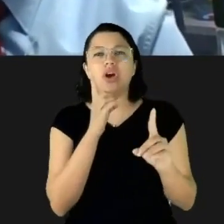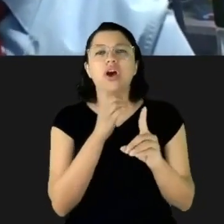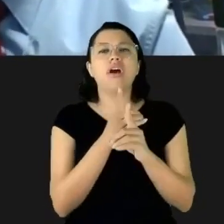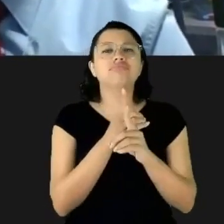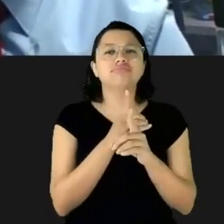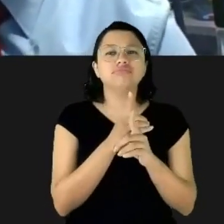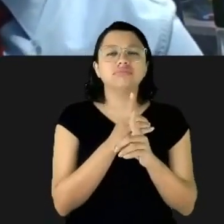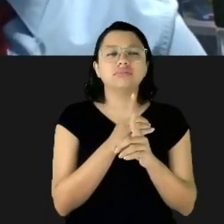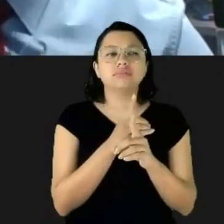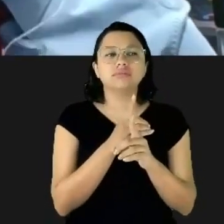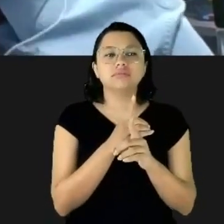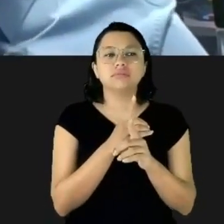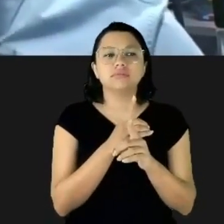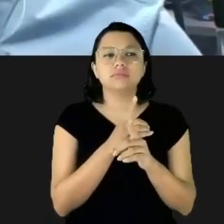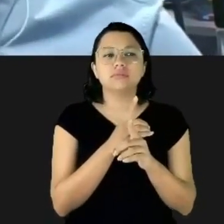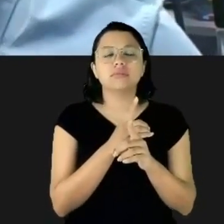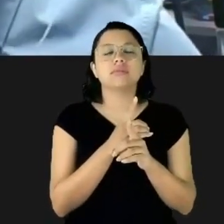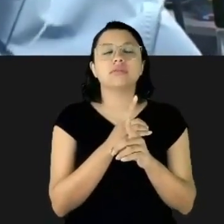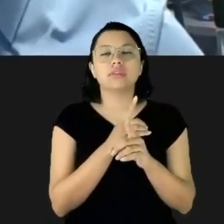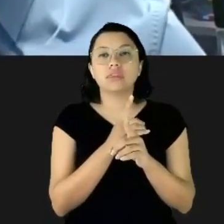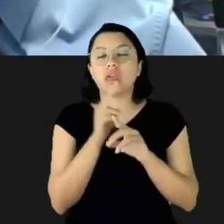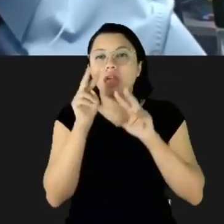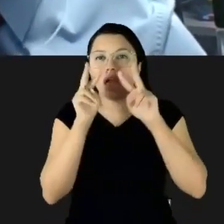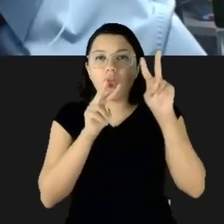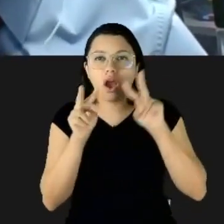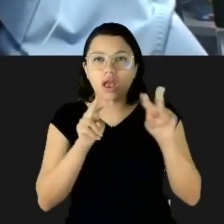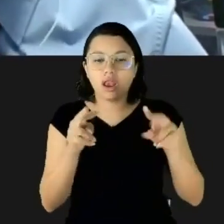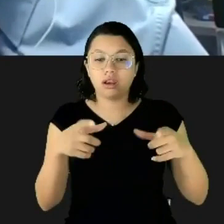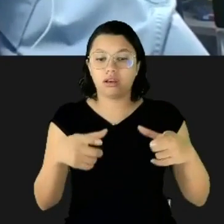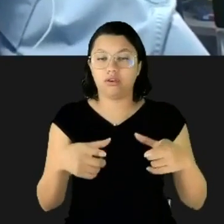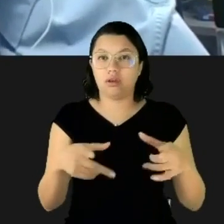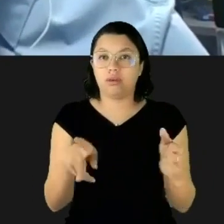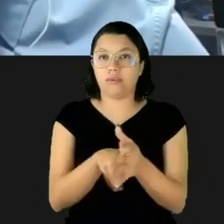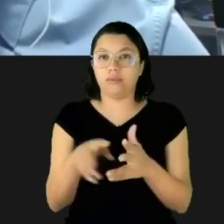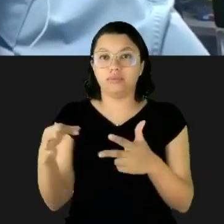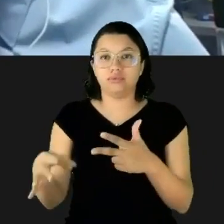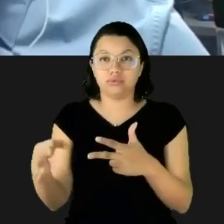ao olharmos uma unidade judiciária